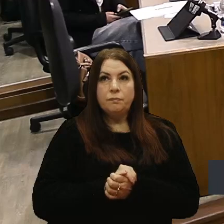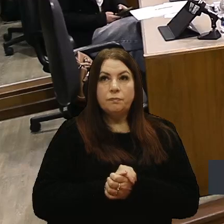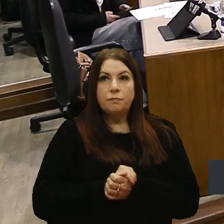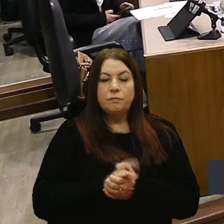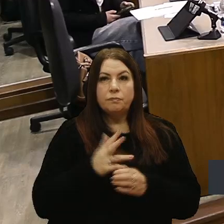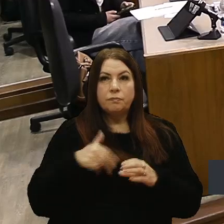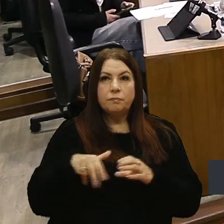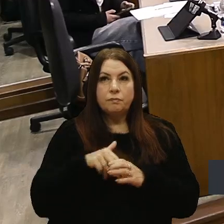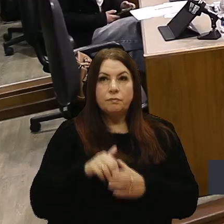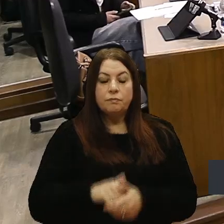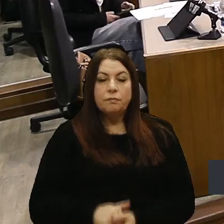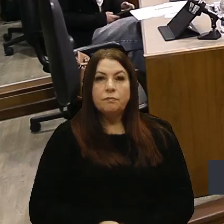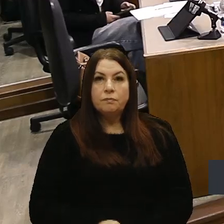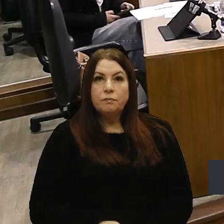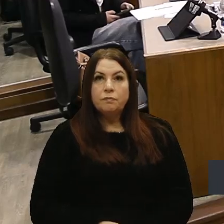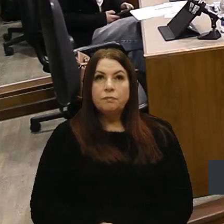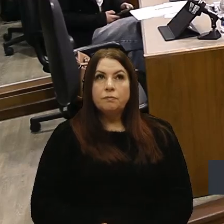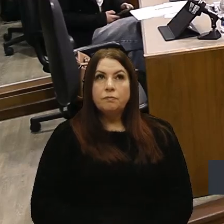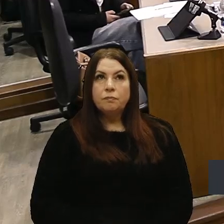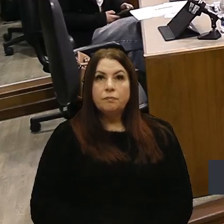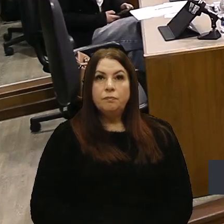Da tribuna.